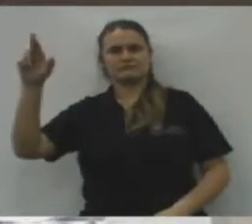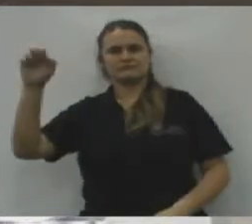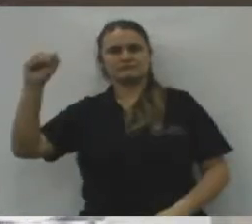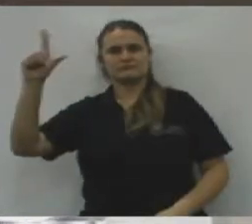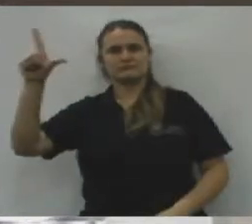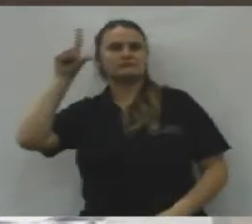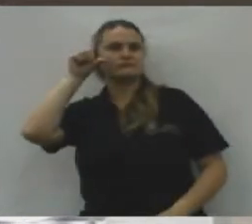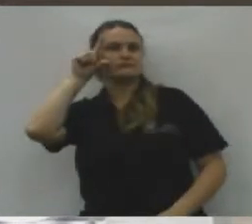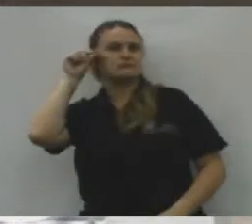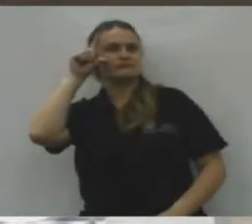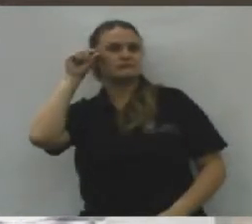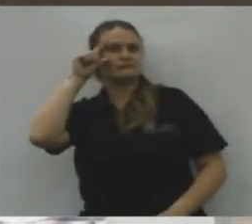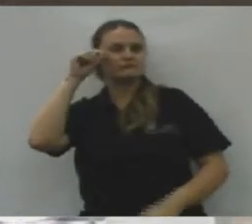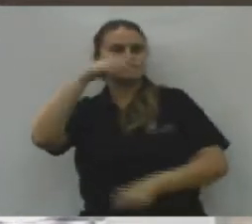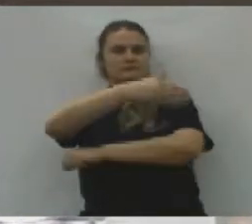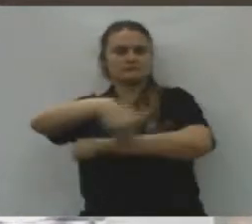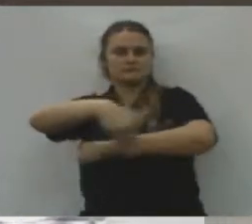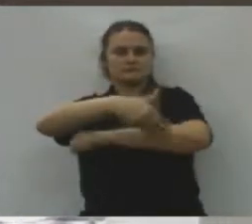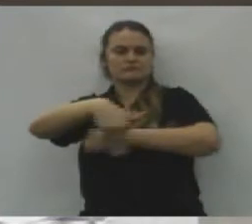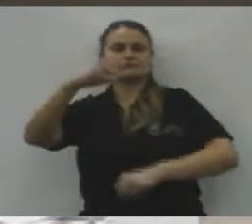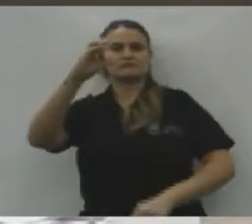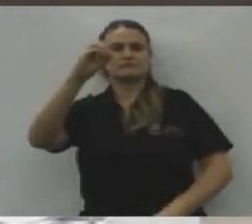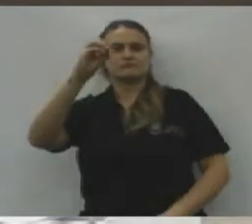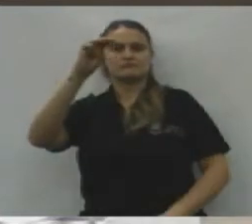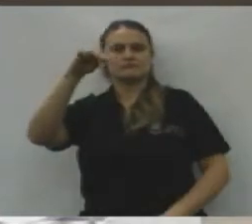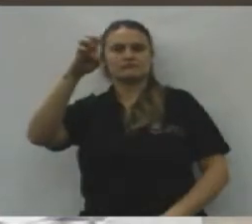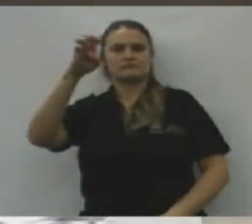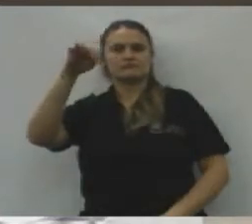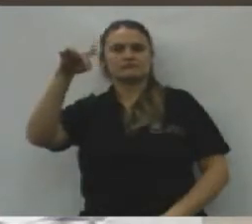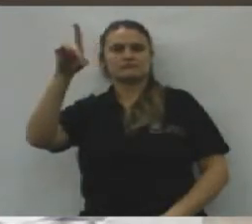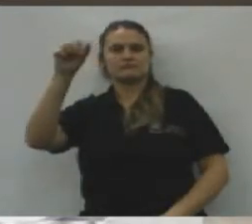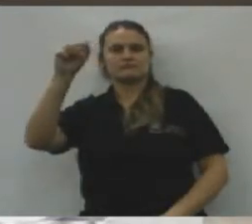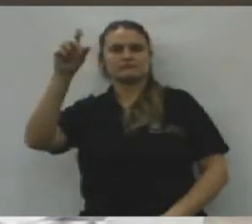faculdade, endereço na rua Comendador Norberto,